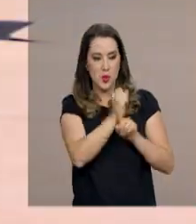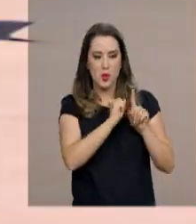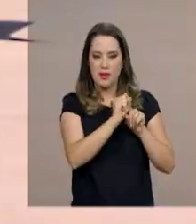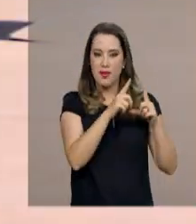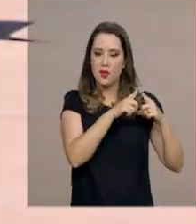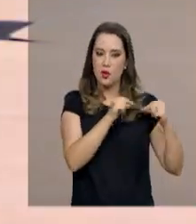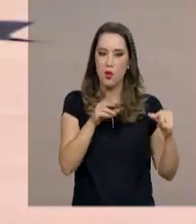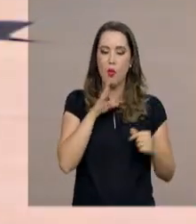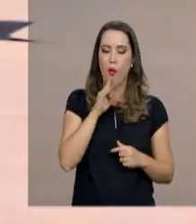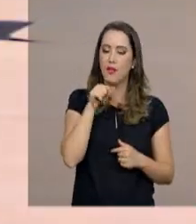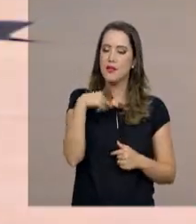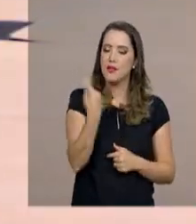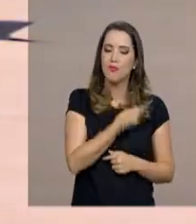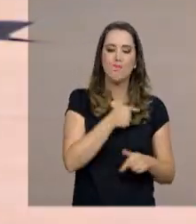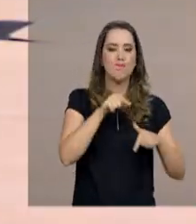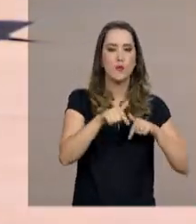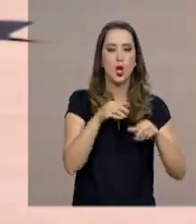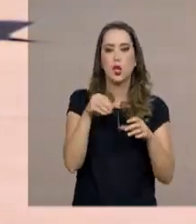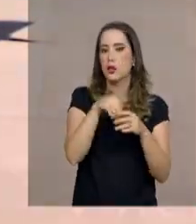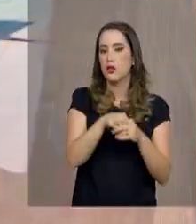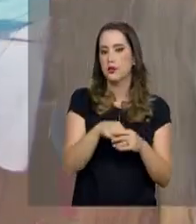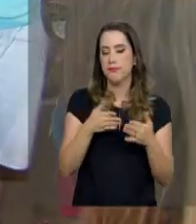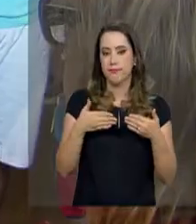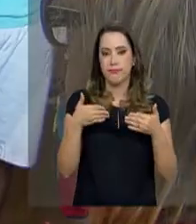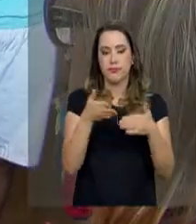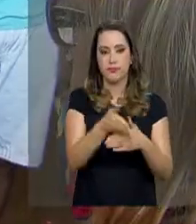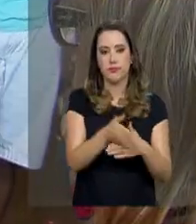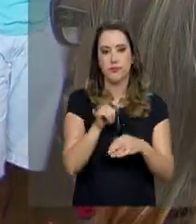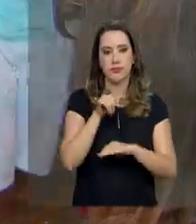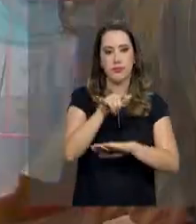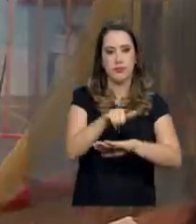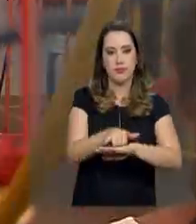brasiliense, para conhecer as nossas atividades dentro dos nossos portões.